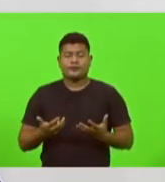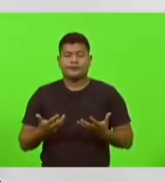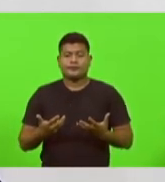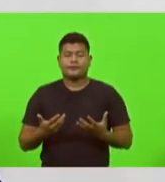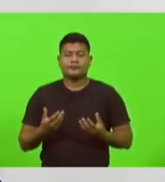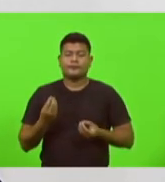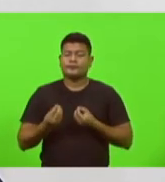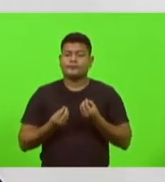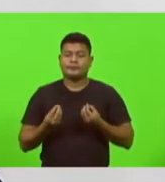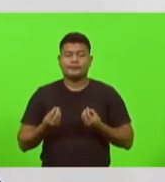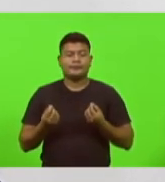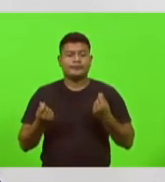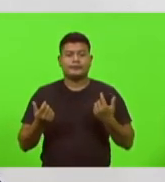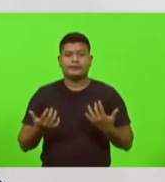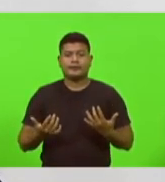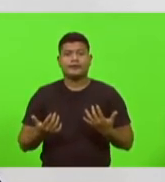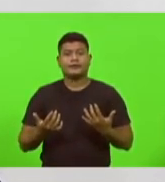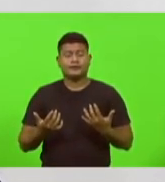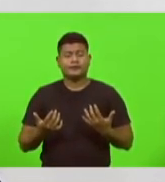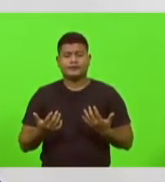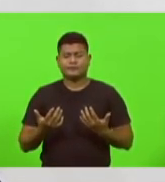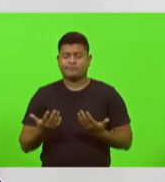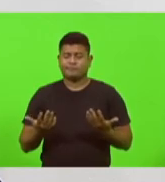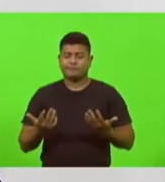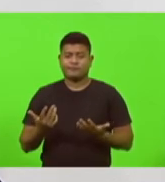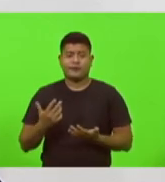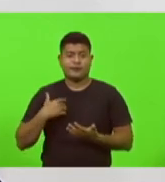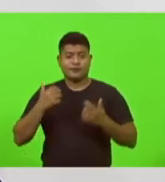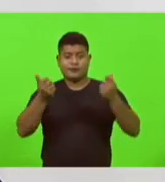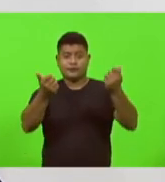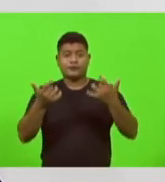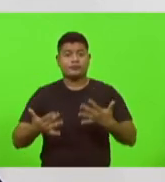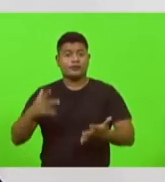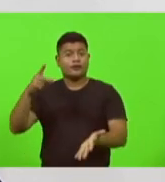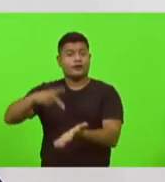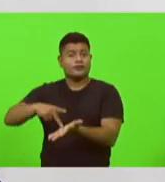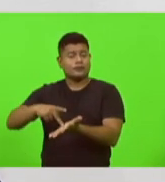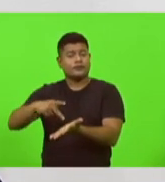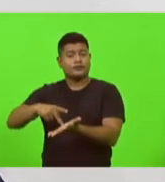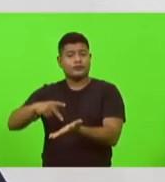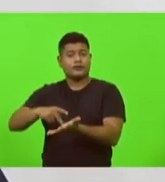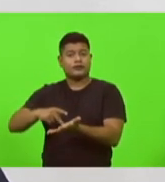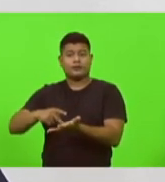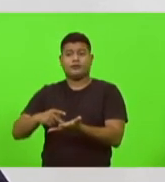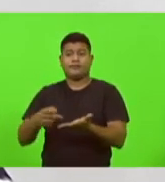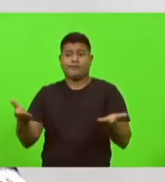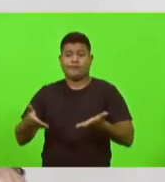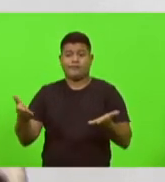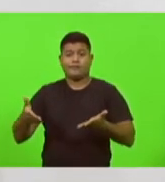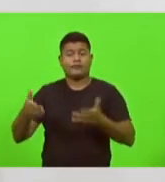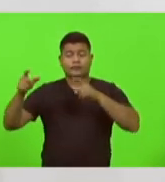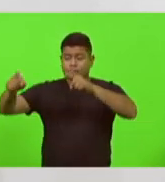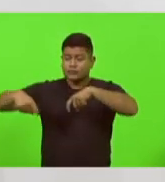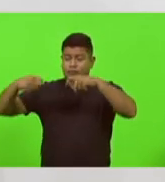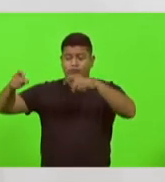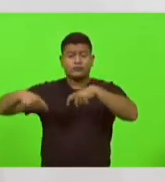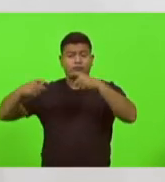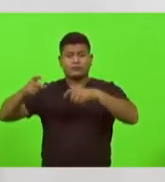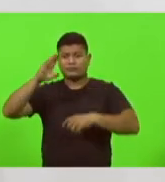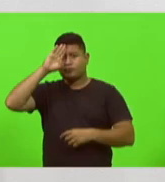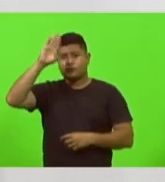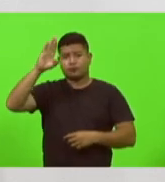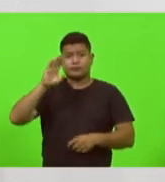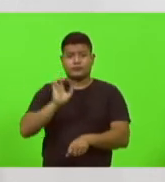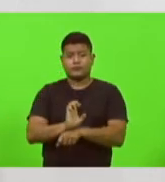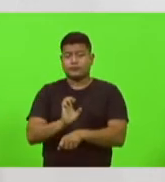nos traz a realidade da agricultura, principalmente, deputado, do nosso estado de